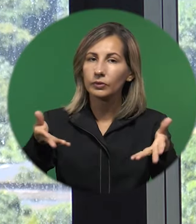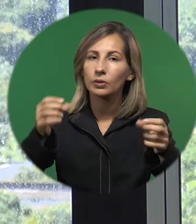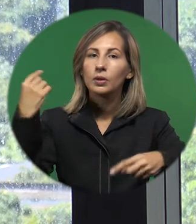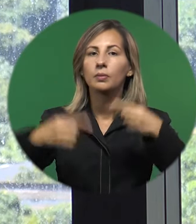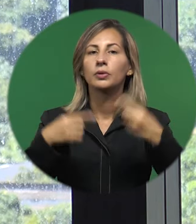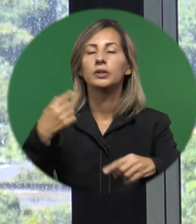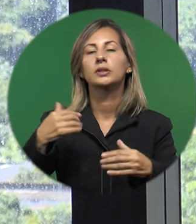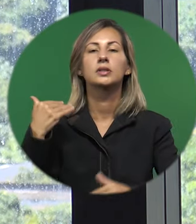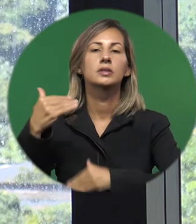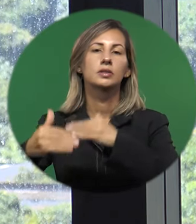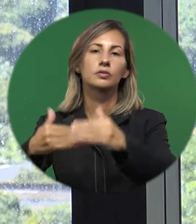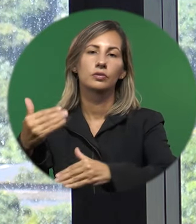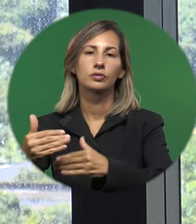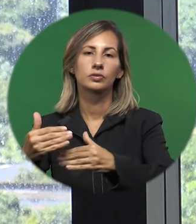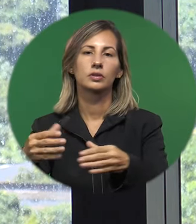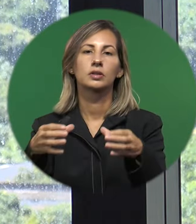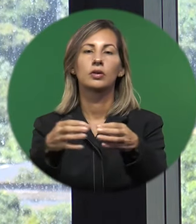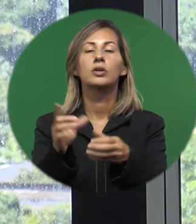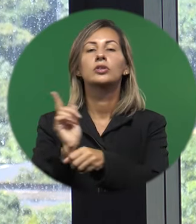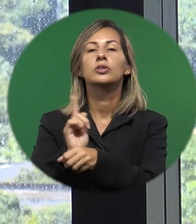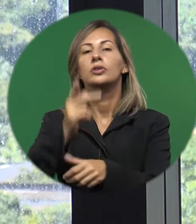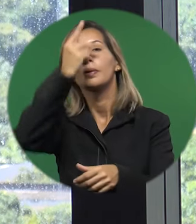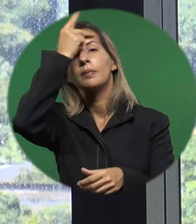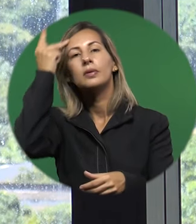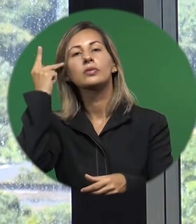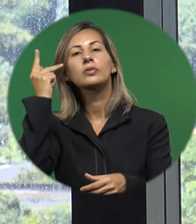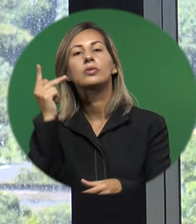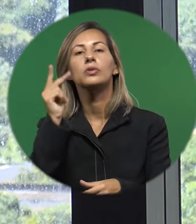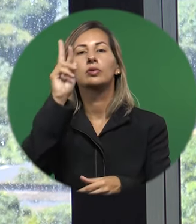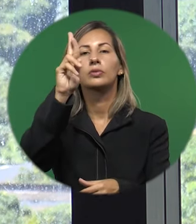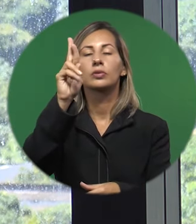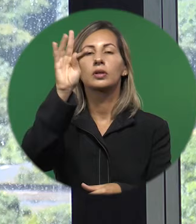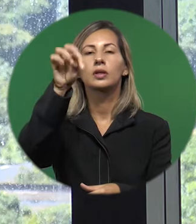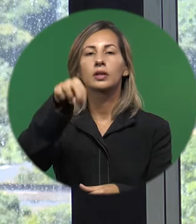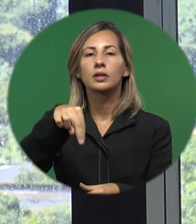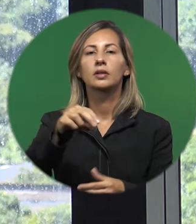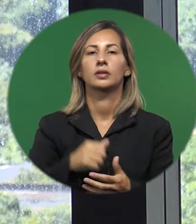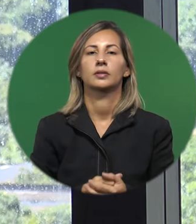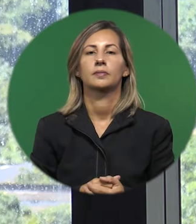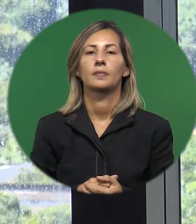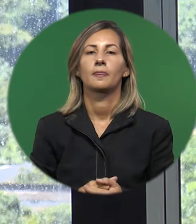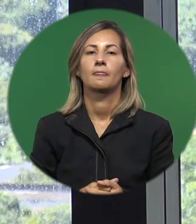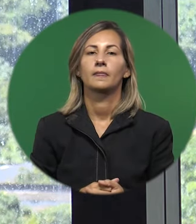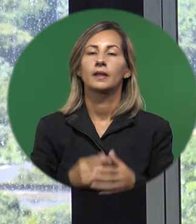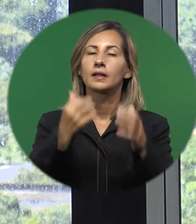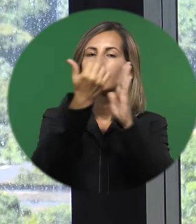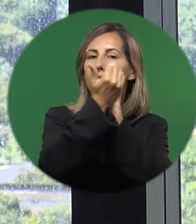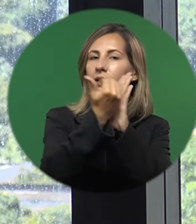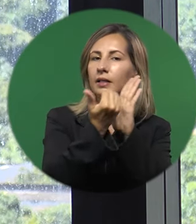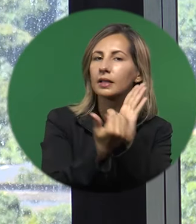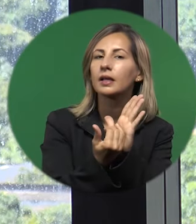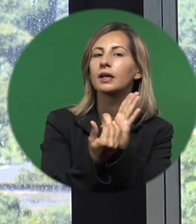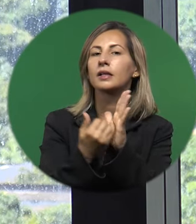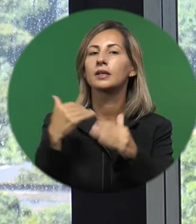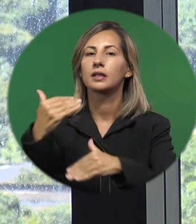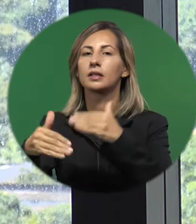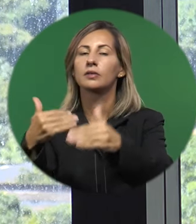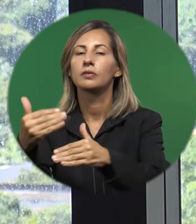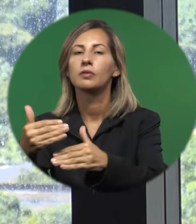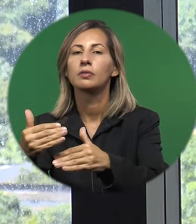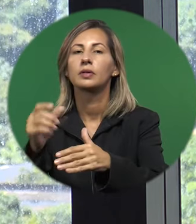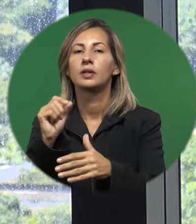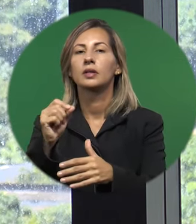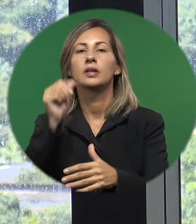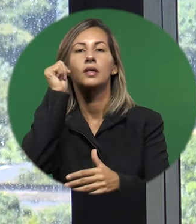O assunto agora são as políticas desenvolvidas na área de gestão de pessoas do Regional Eleitoral Potiguar. Quem dá detalhes sobre as ações